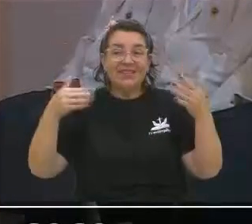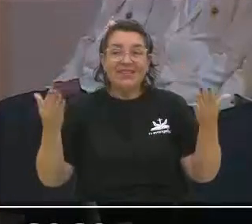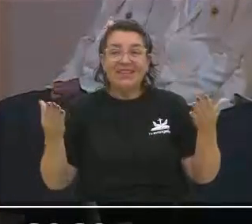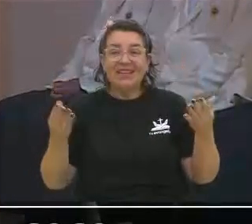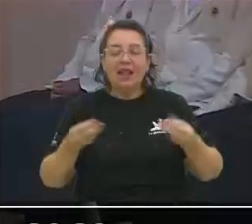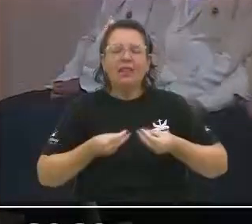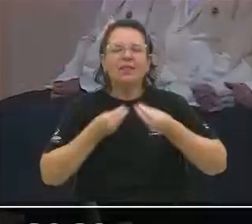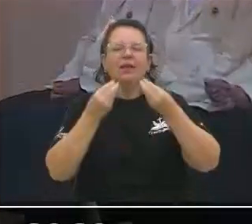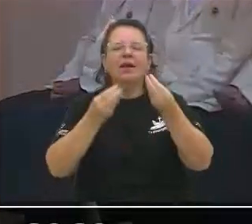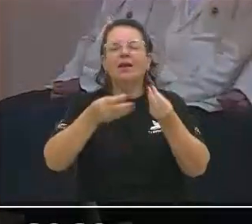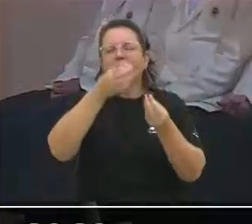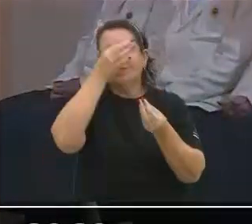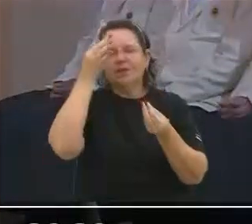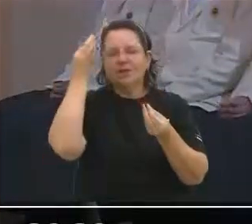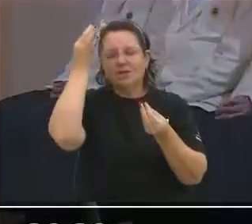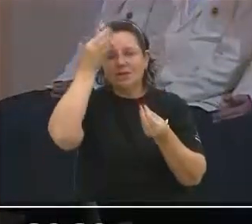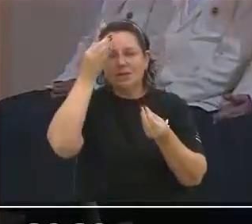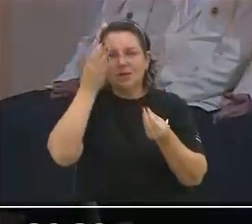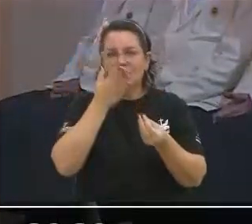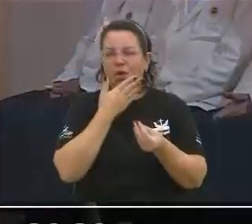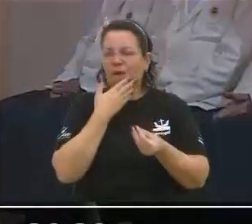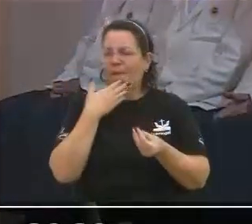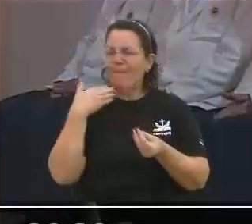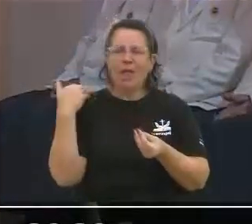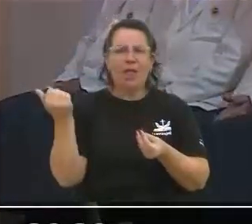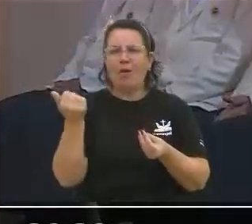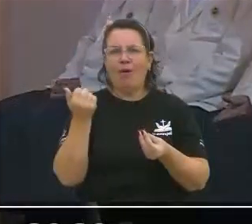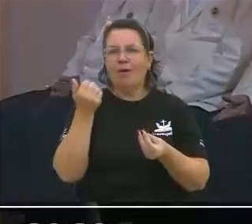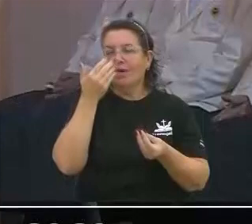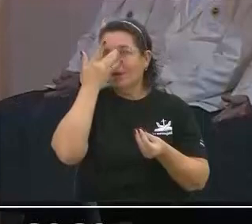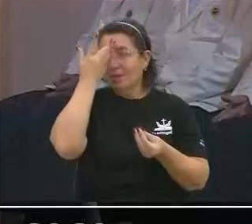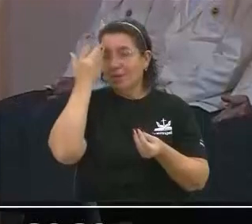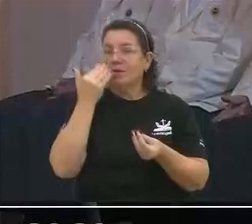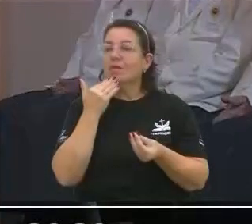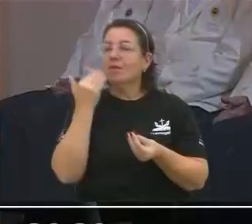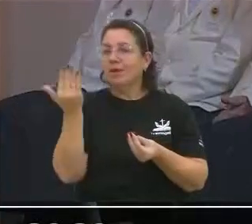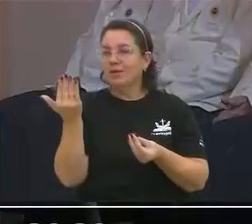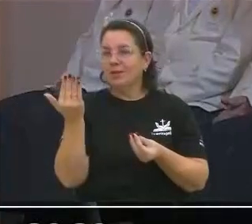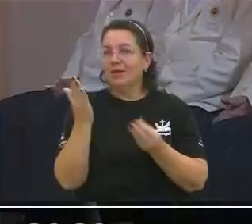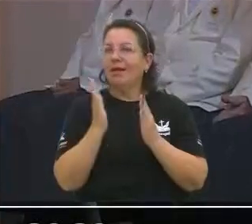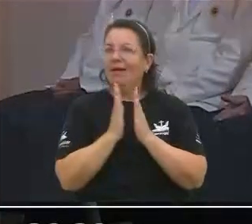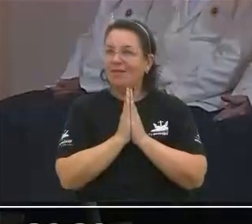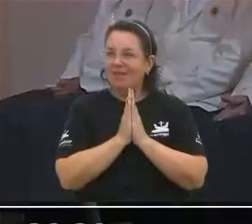dará o espírito santo aos que o pedirem amém